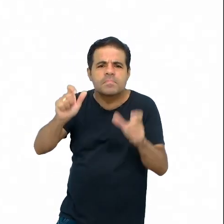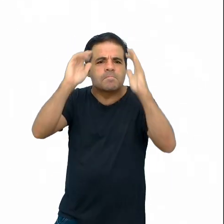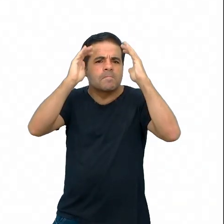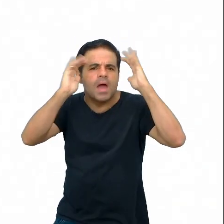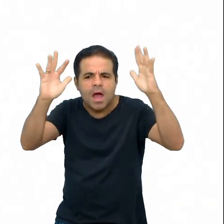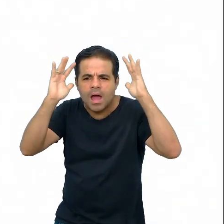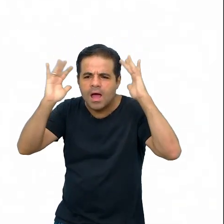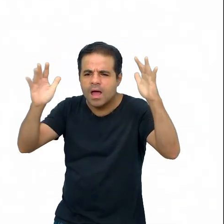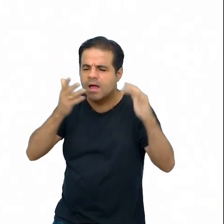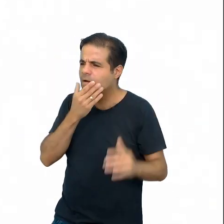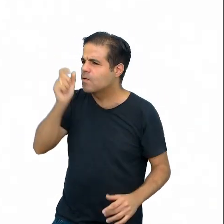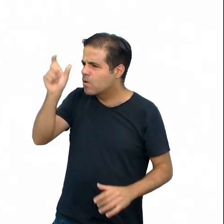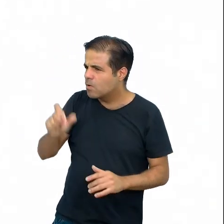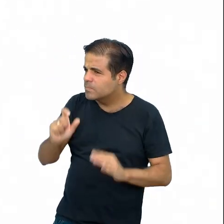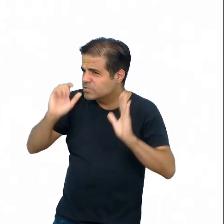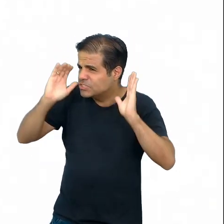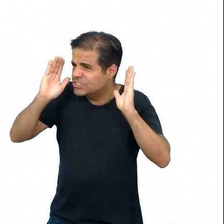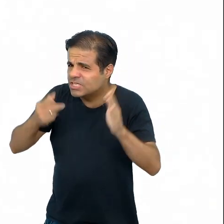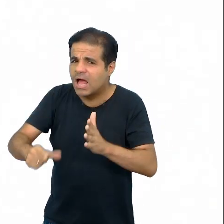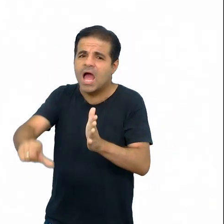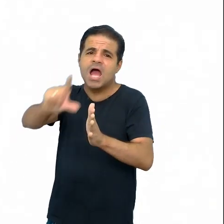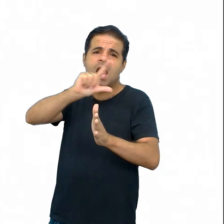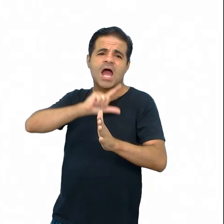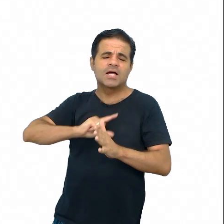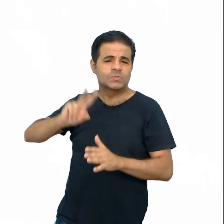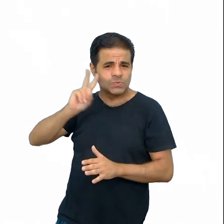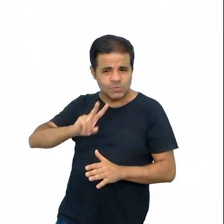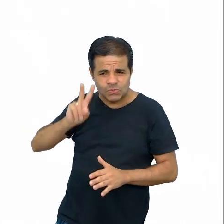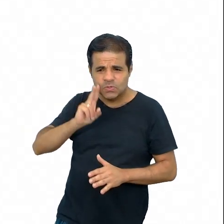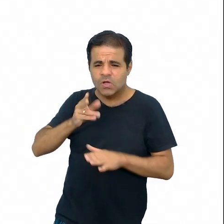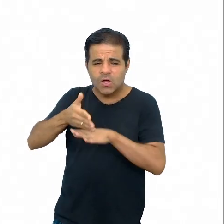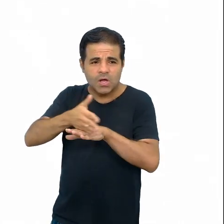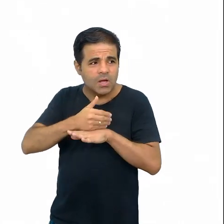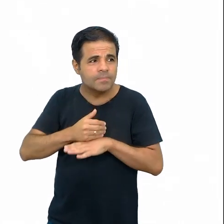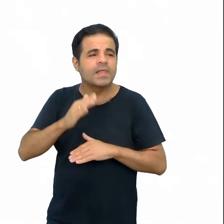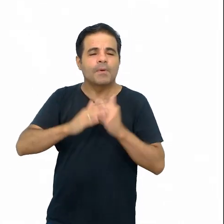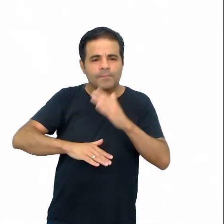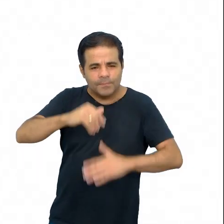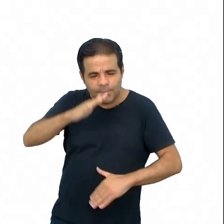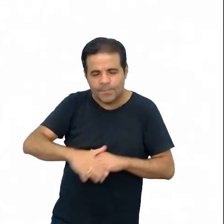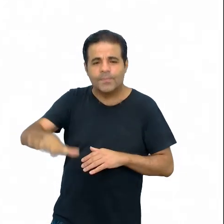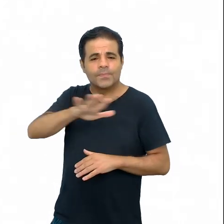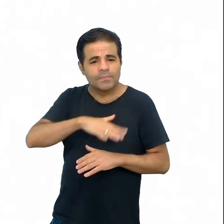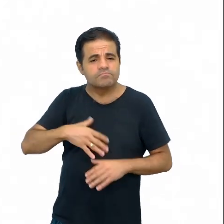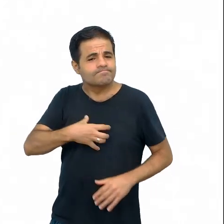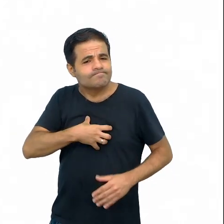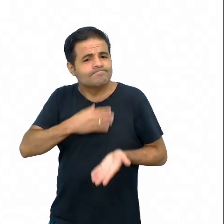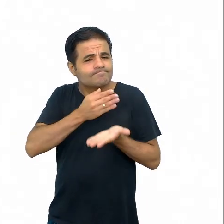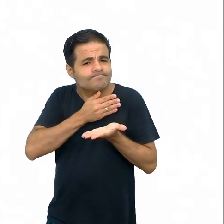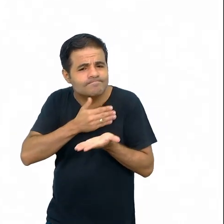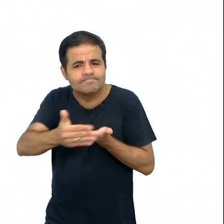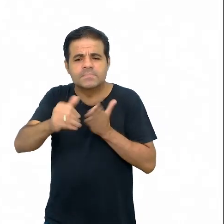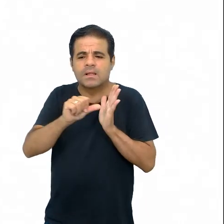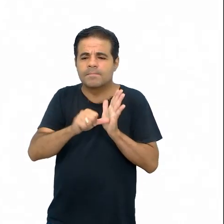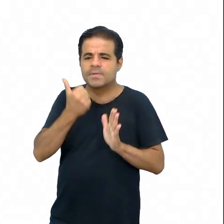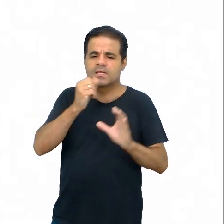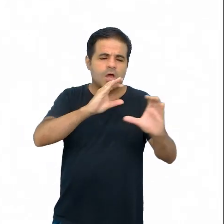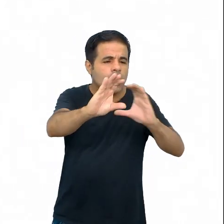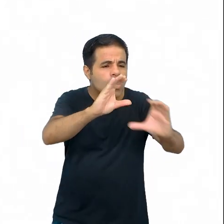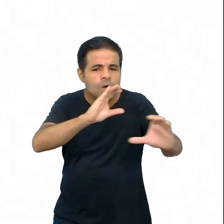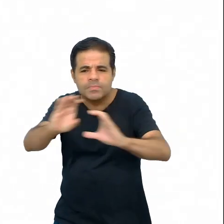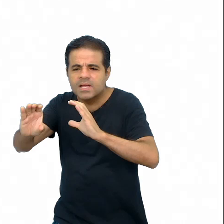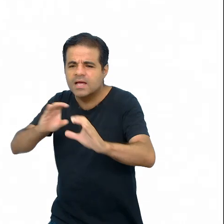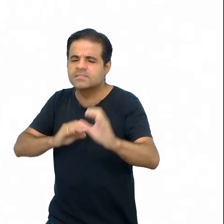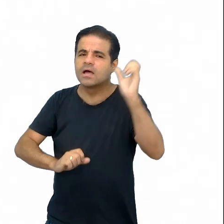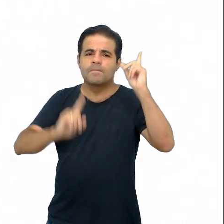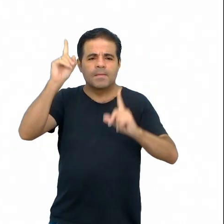pensássemos aqui no homem pré-histórico, né? Ele inicia, de certa maneira, a primeira comunicação por